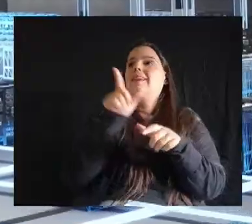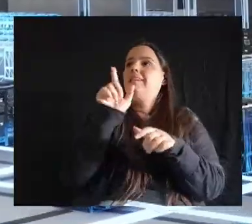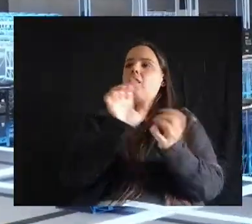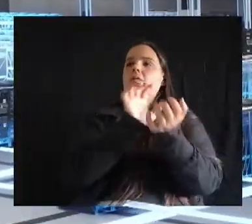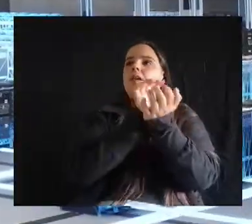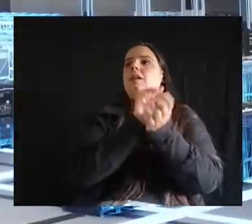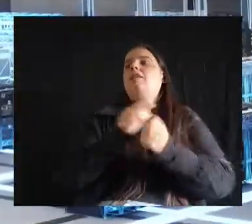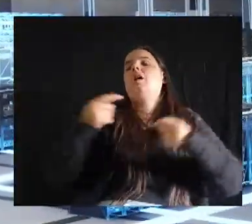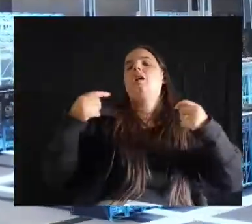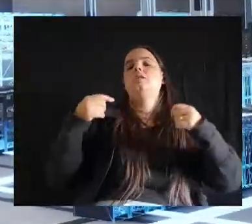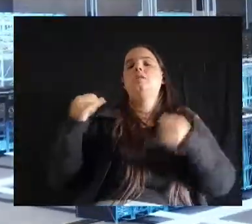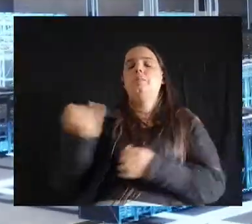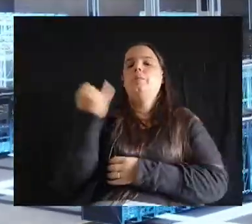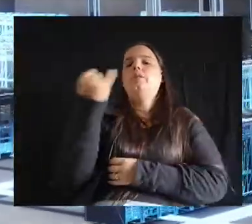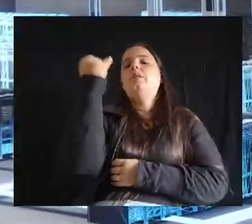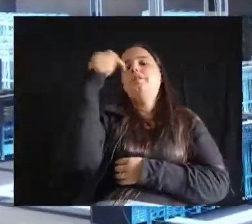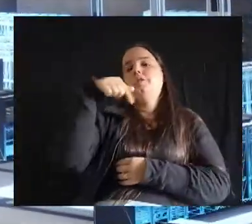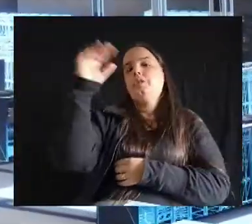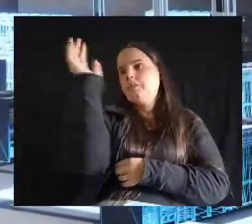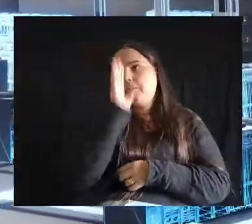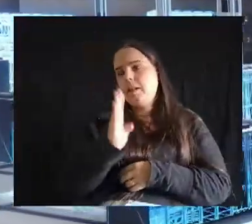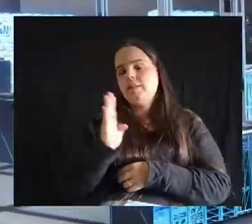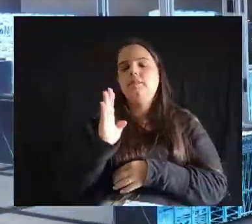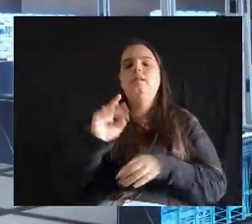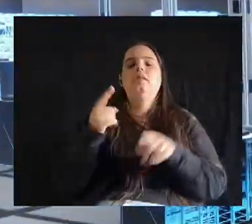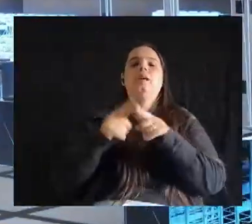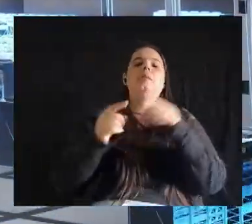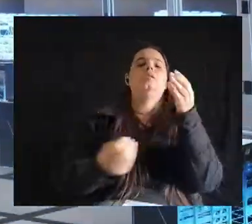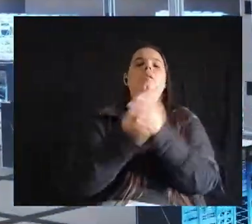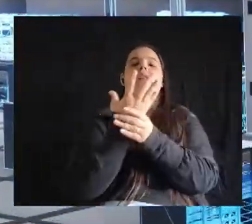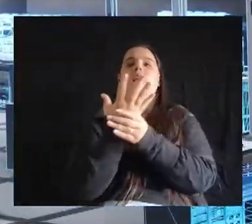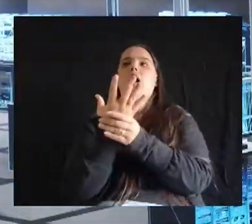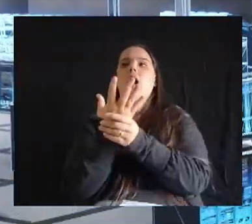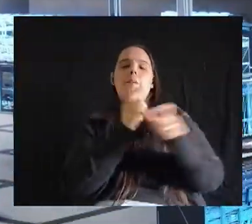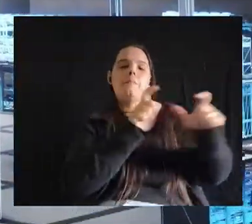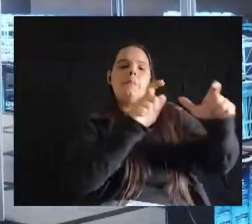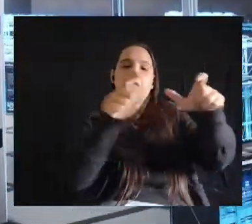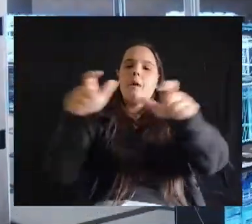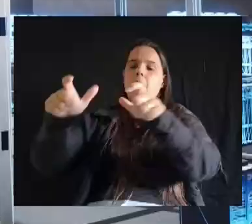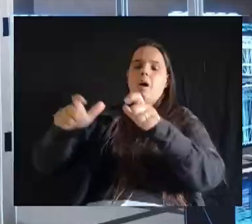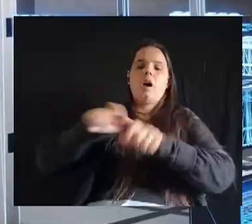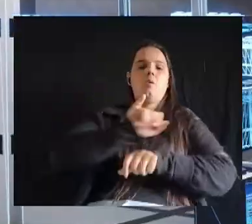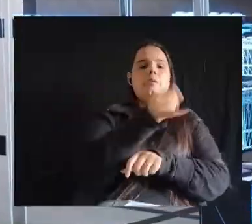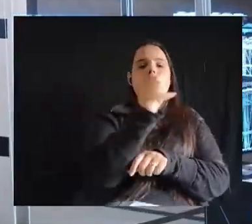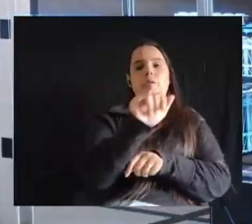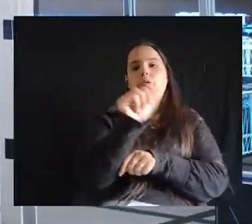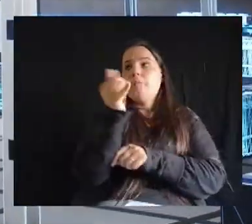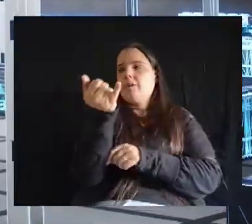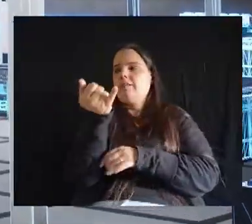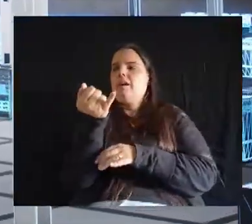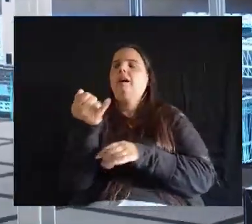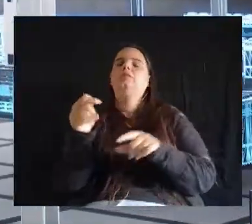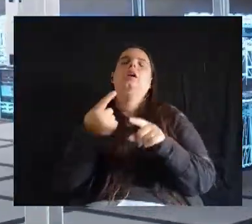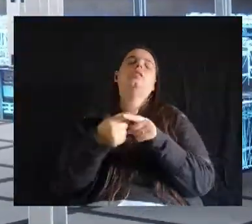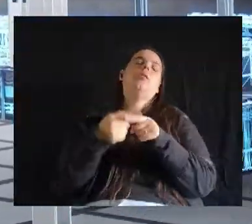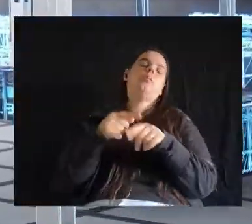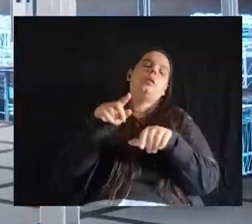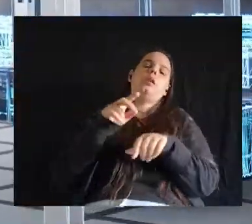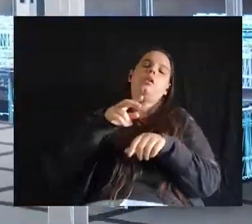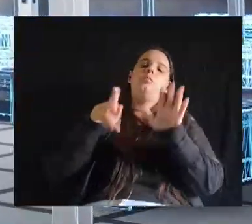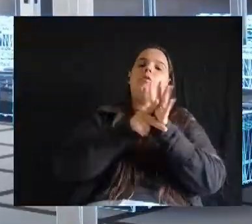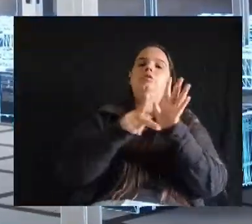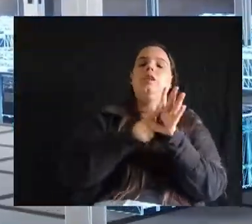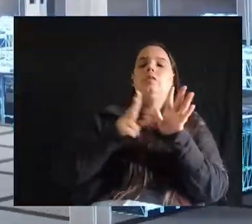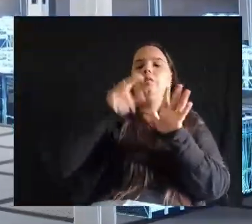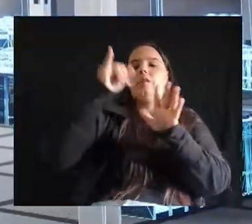no Brasil, além de criar oportunidades locais. Né? Então, o Projeto Ecos vai fortalecer esse conceito, né, além de trabalhar com os